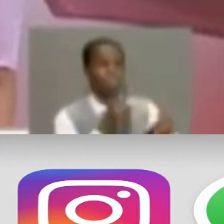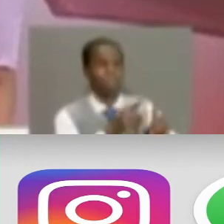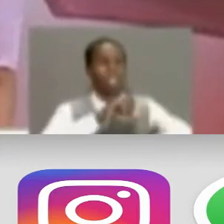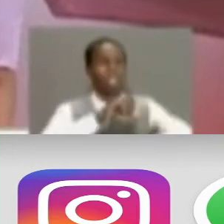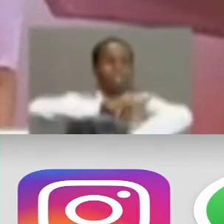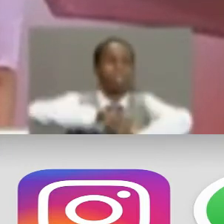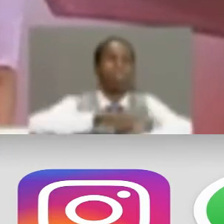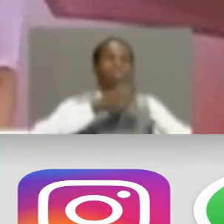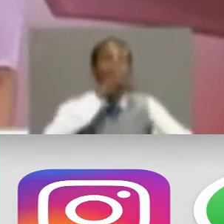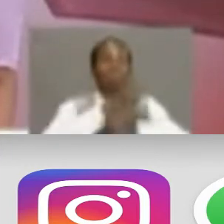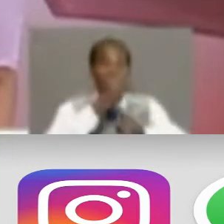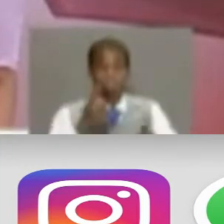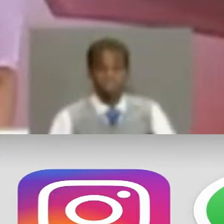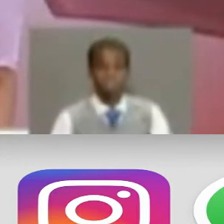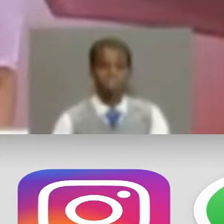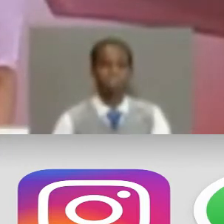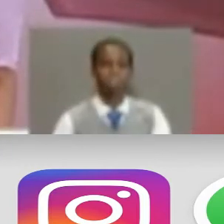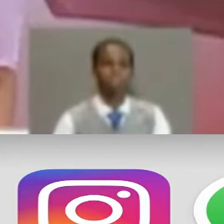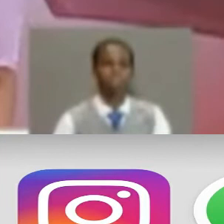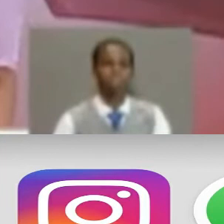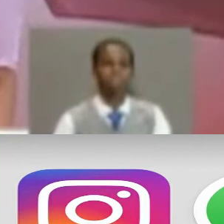Ali reside a má fé. Portanto,